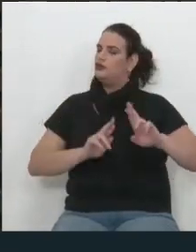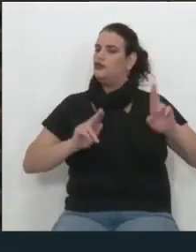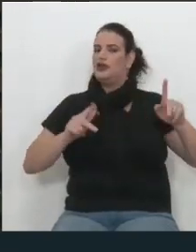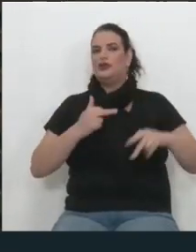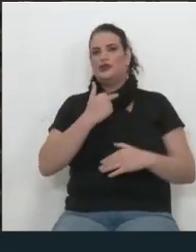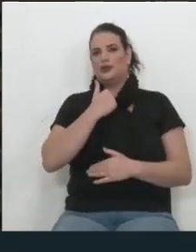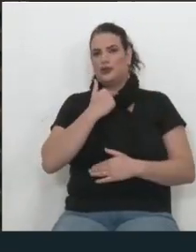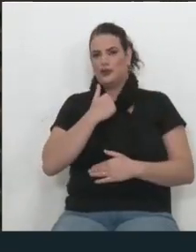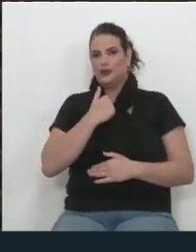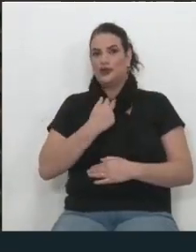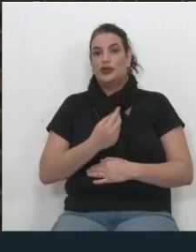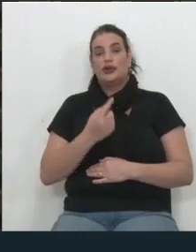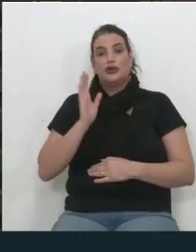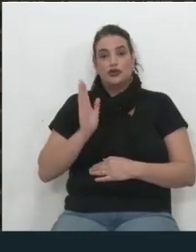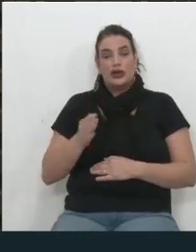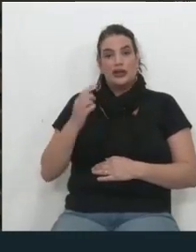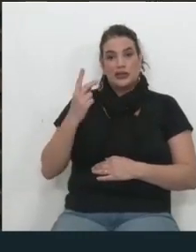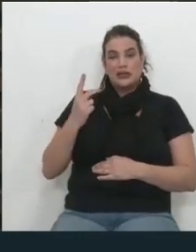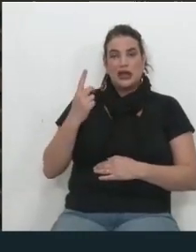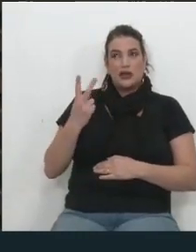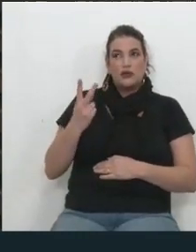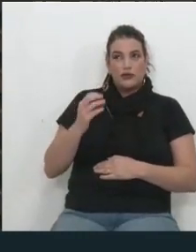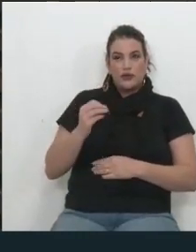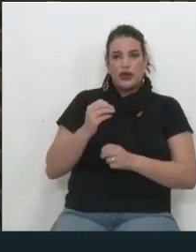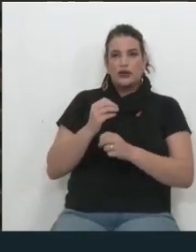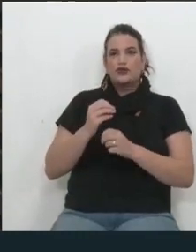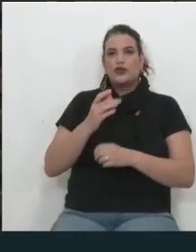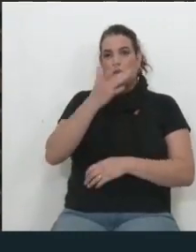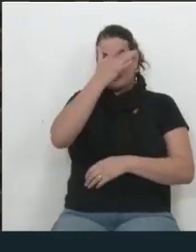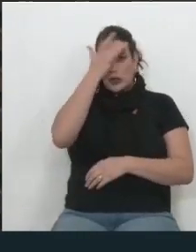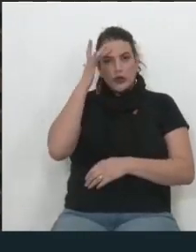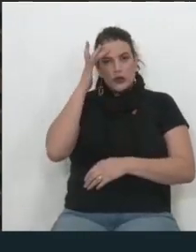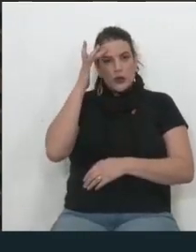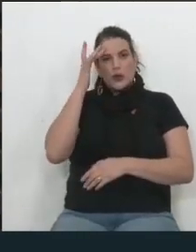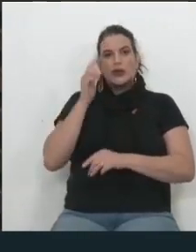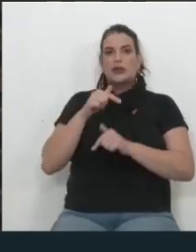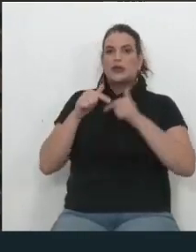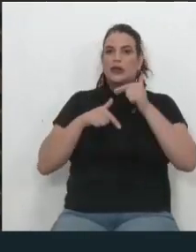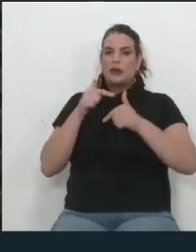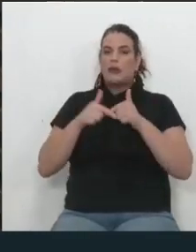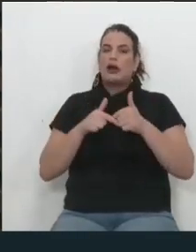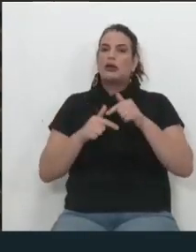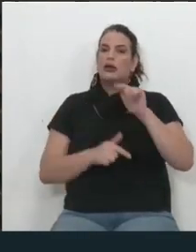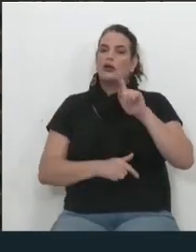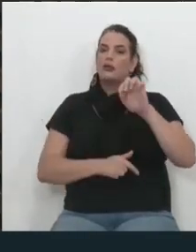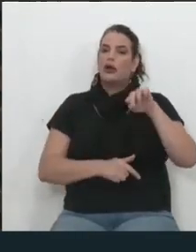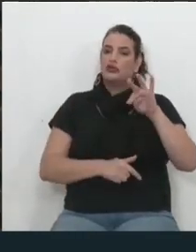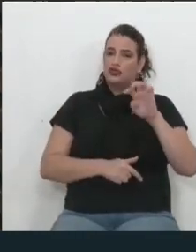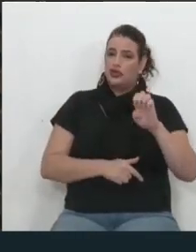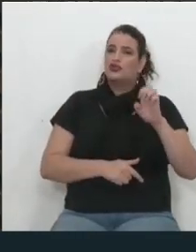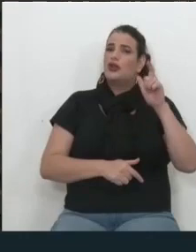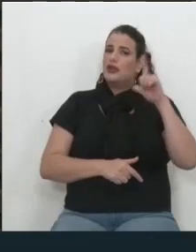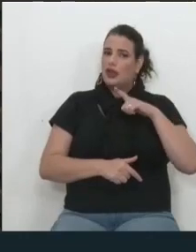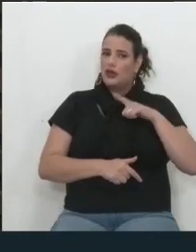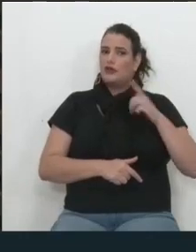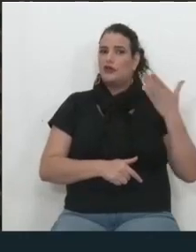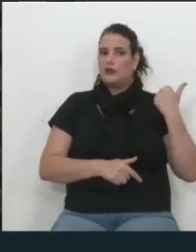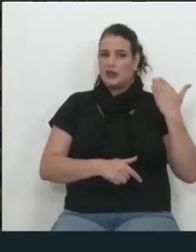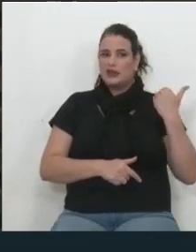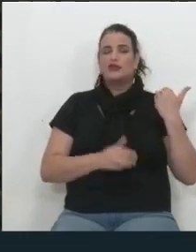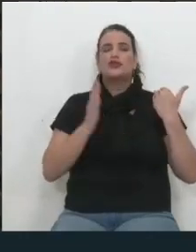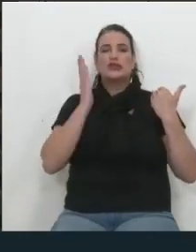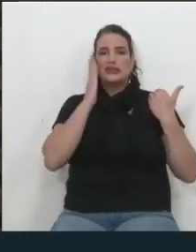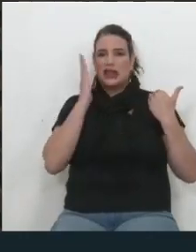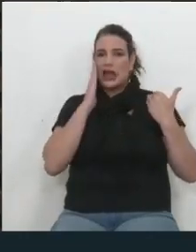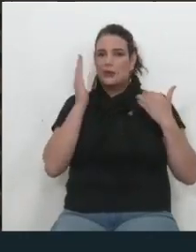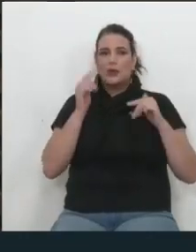seus 120 e poucos agentes de trânsito que a cidade já teve, sabemos que hoje nós não temos